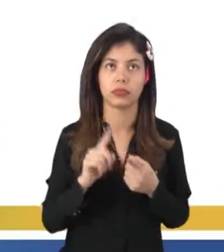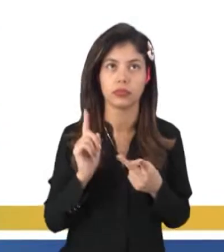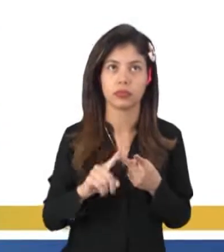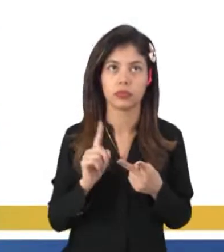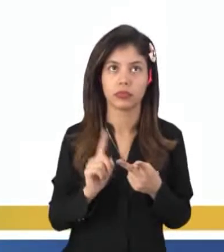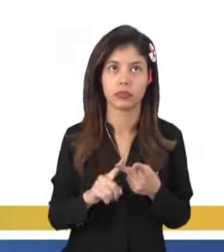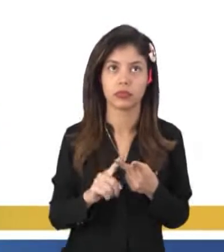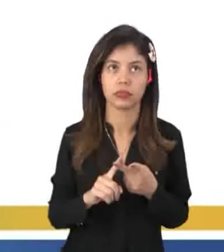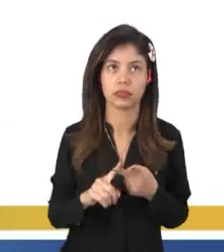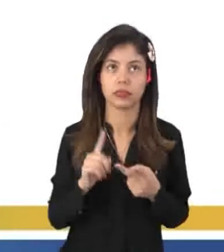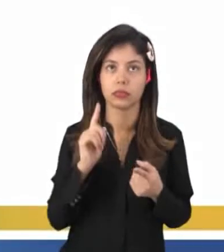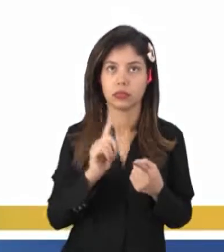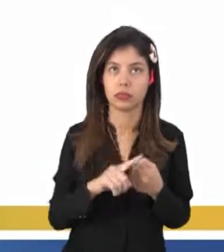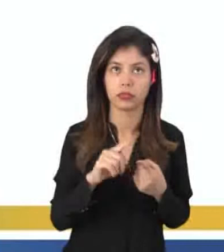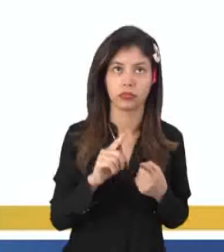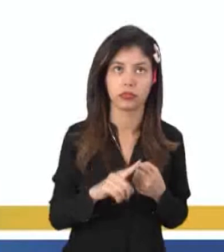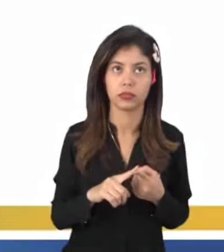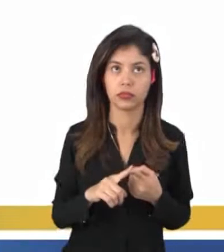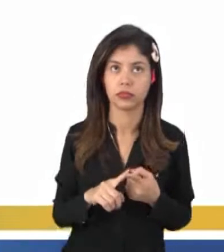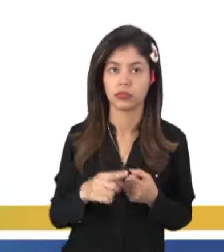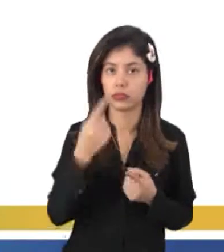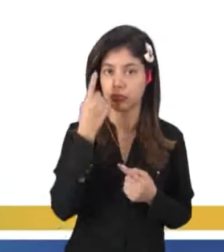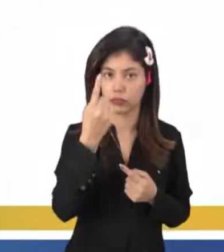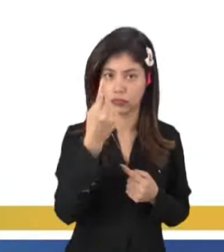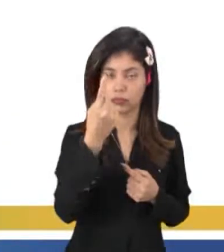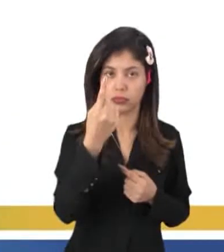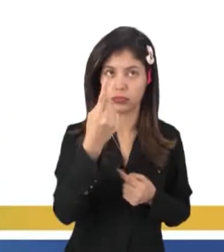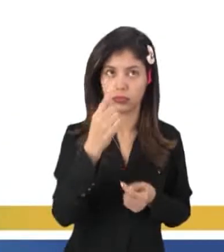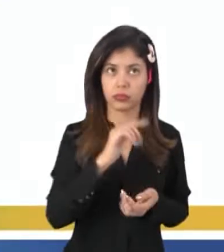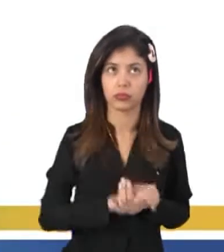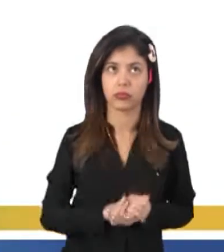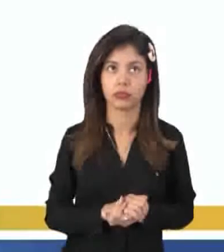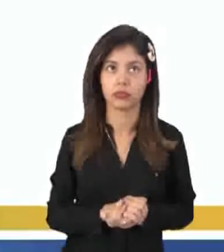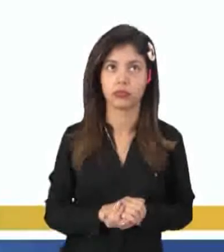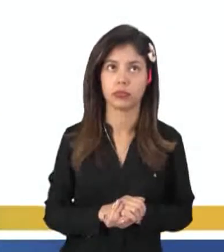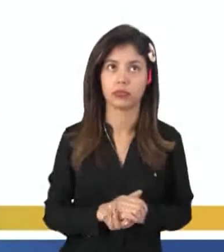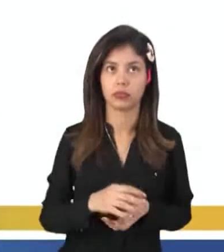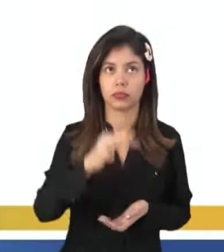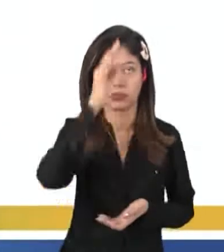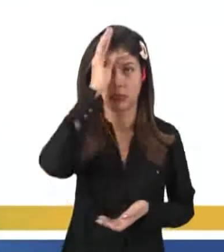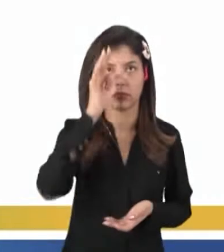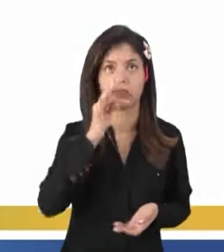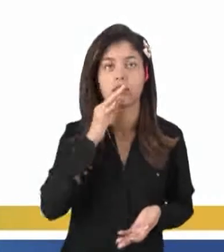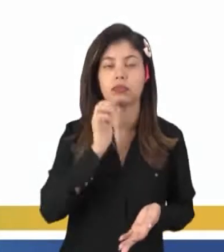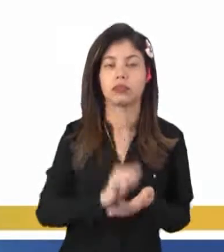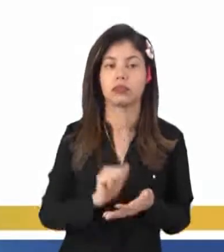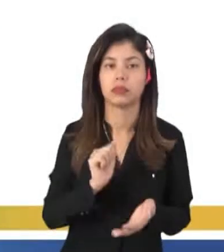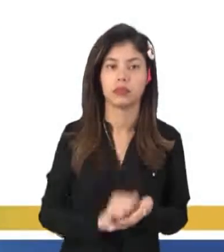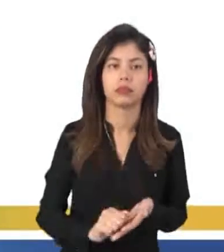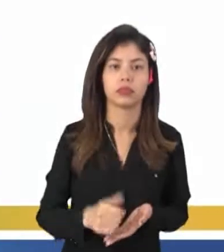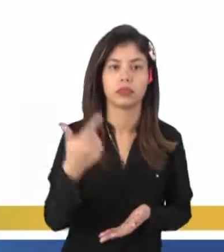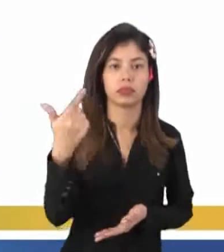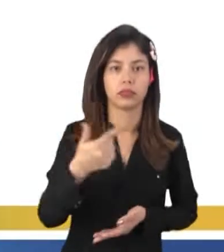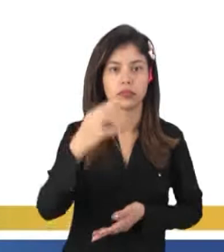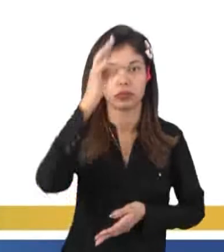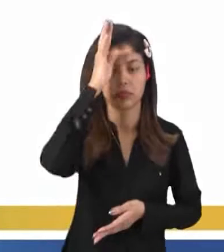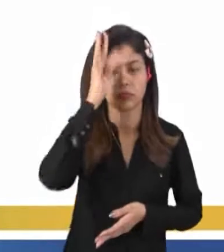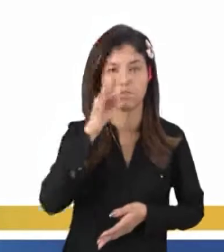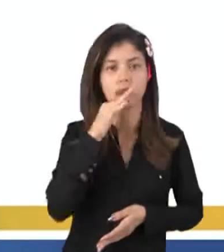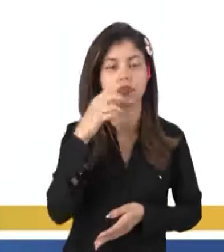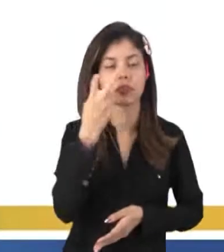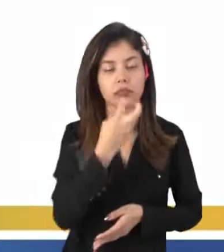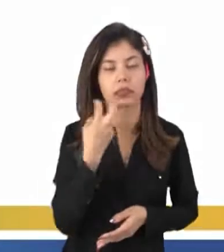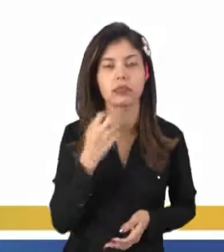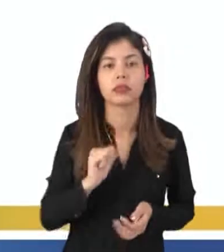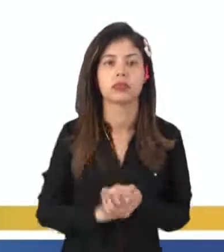vai dizer, atividade 1, indique 1 para a tradição escrita e 2 para a tradição oral, segundo as